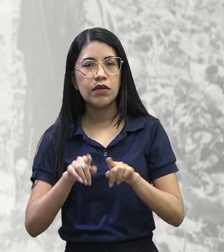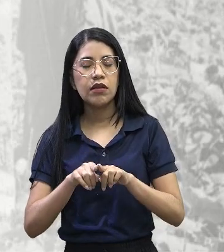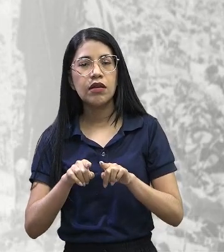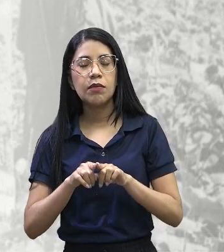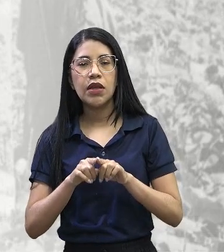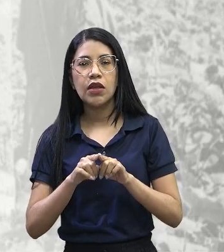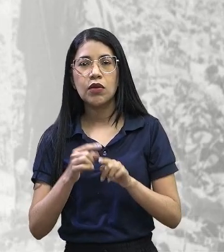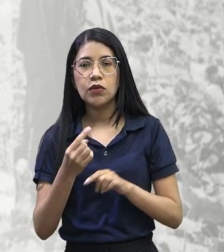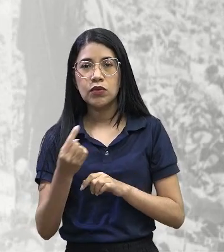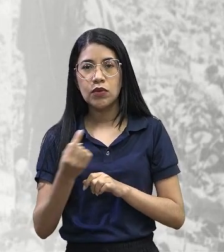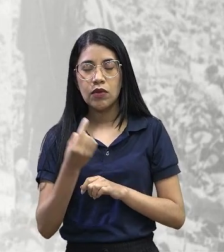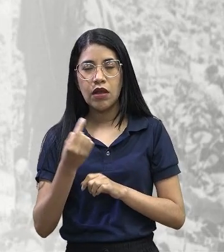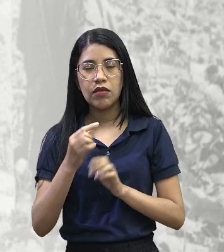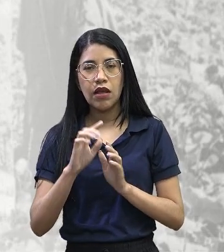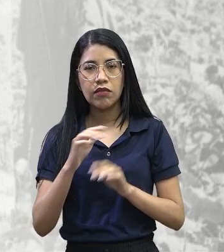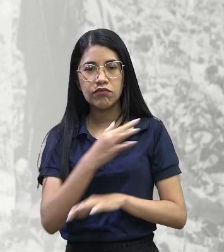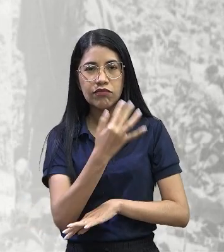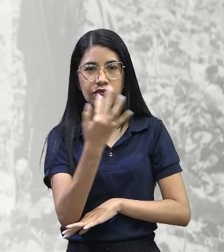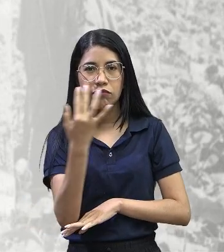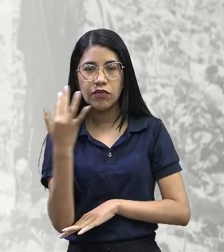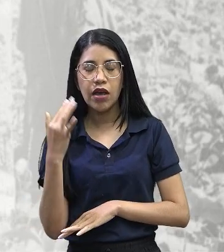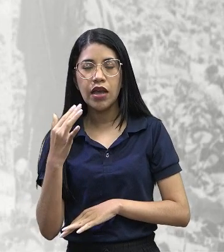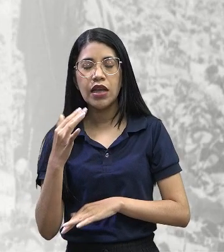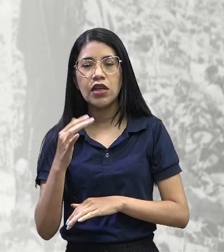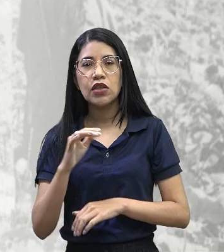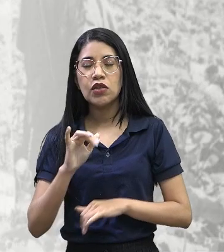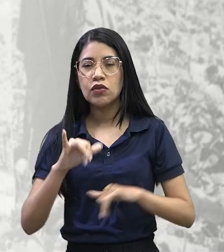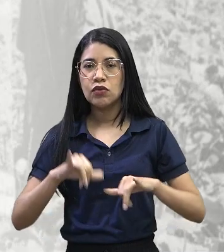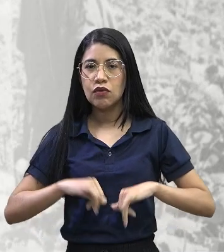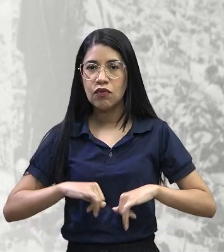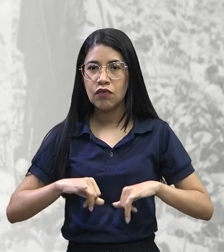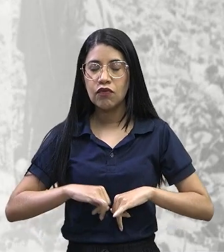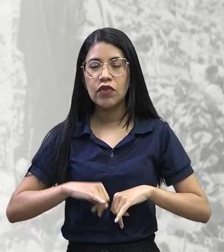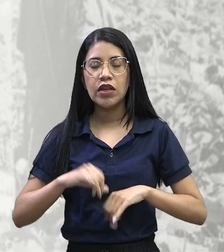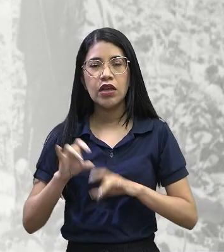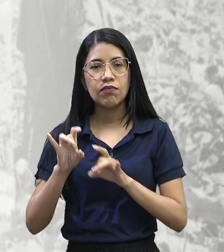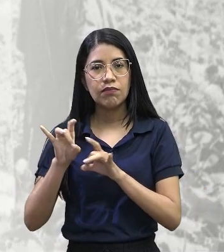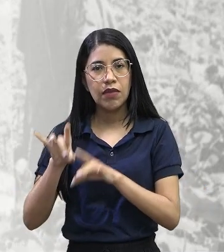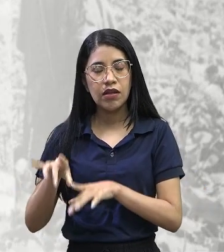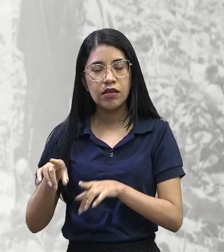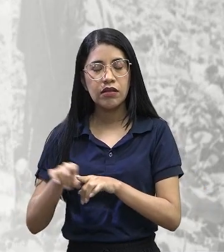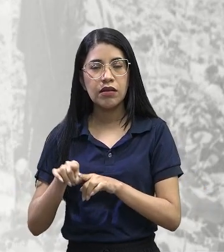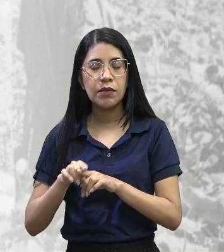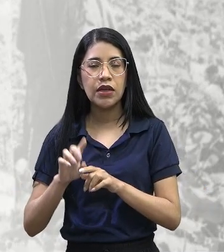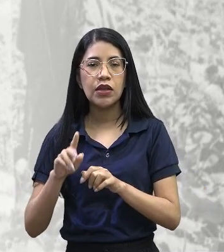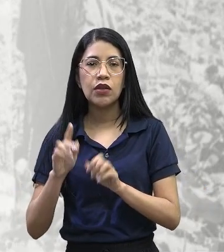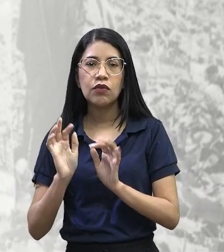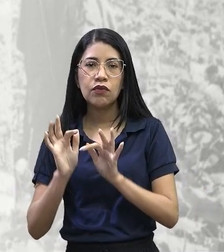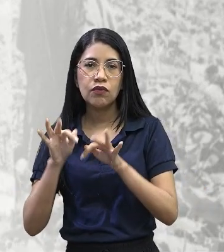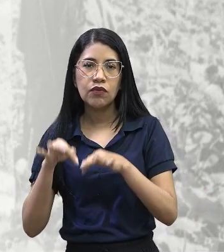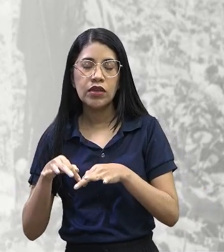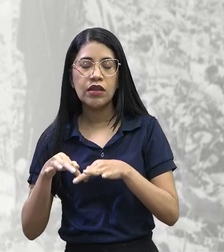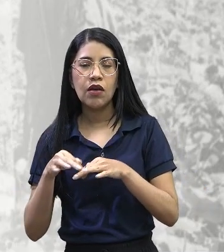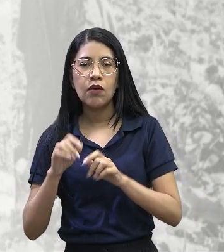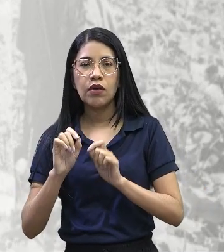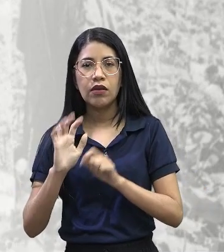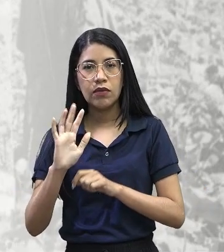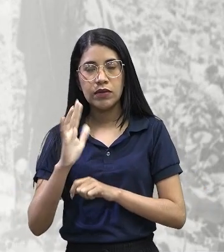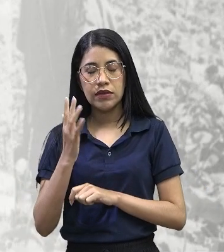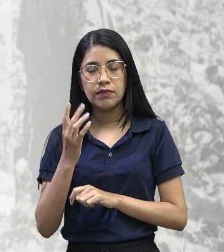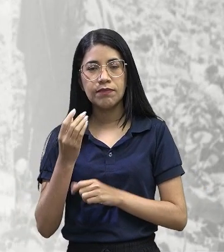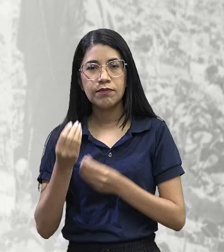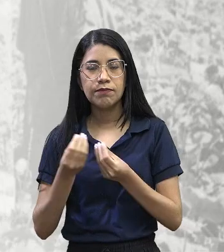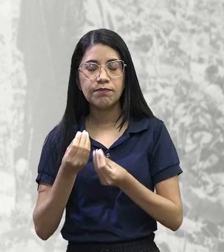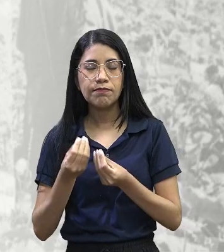dos confins da selva, definhava no abandono, pagou a conta no final do delírio. Obviamente se